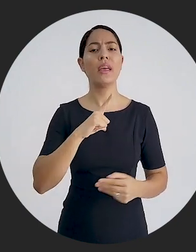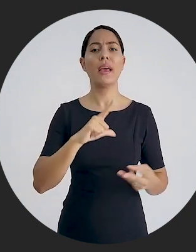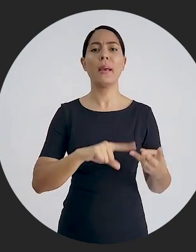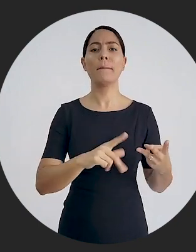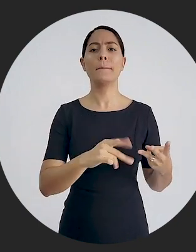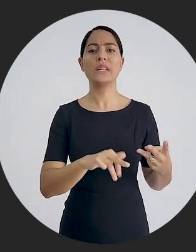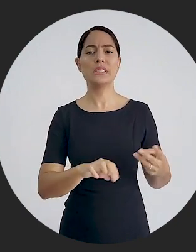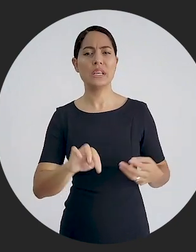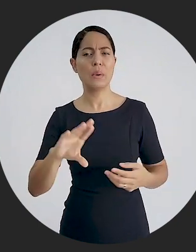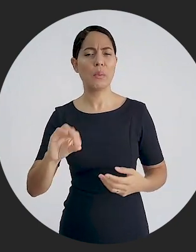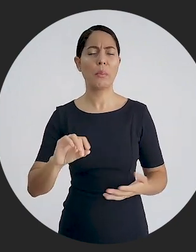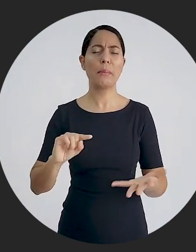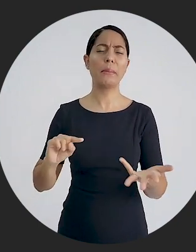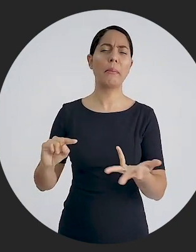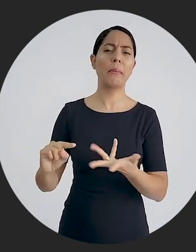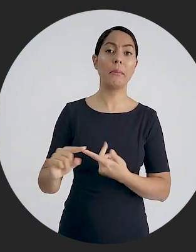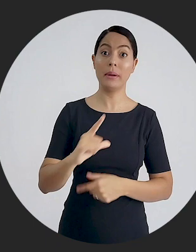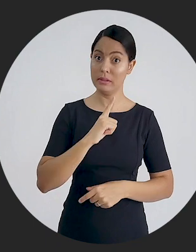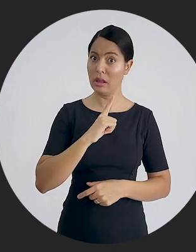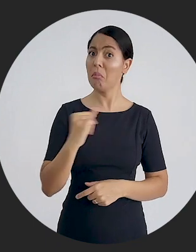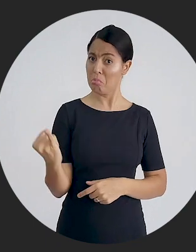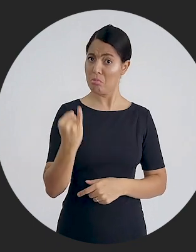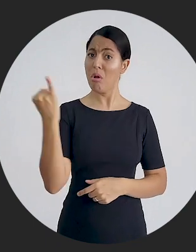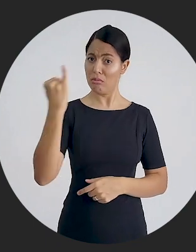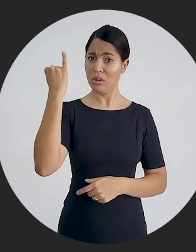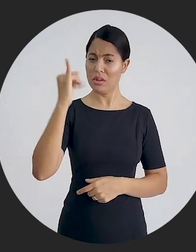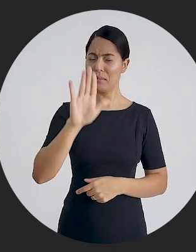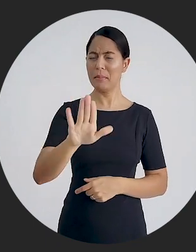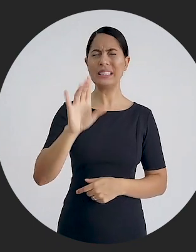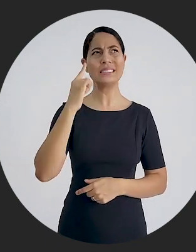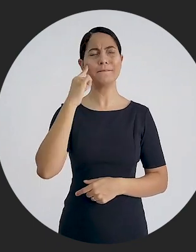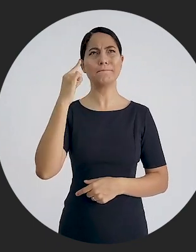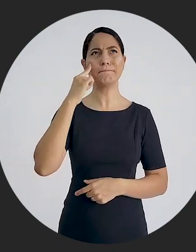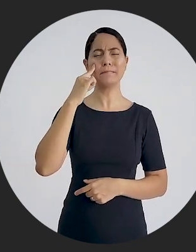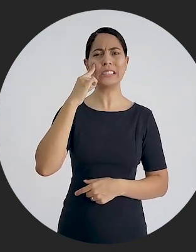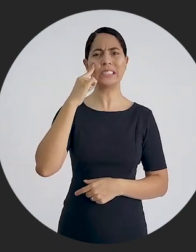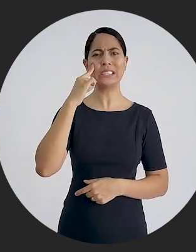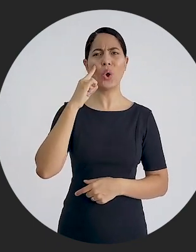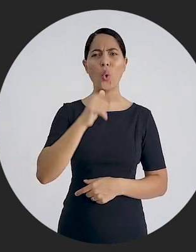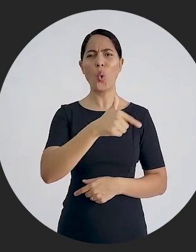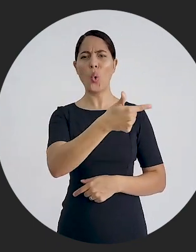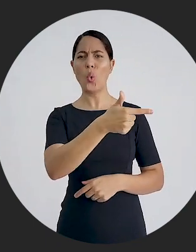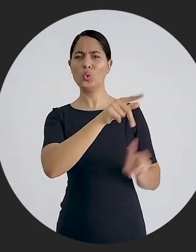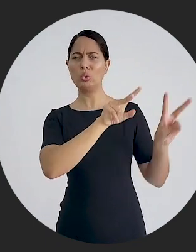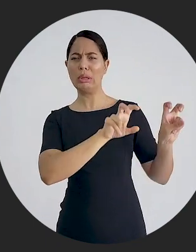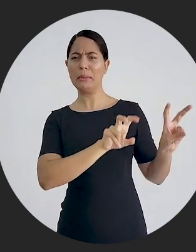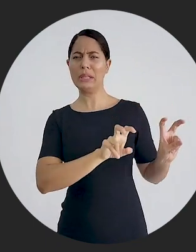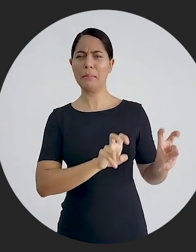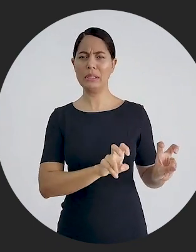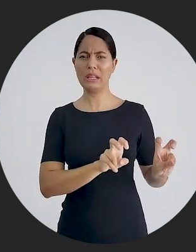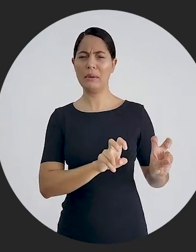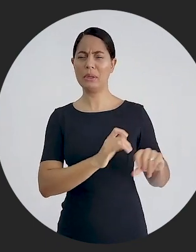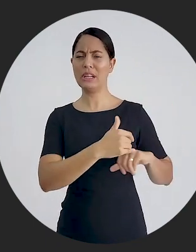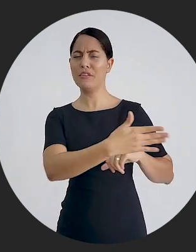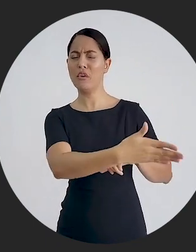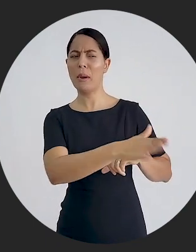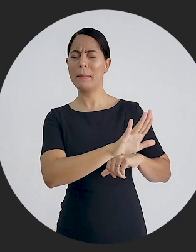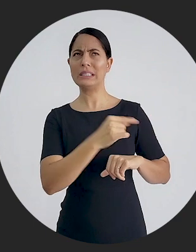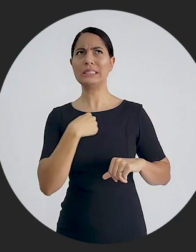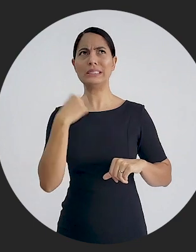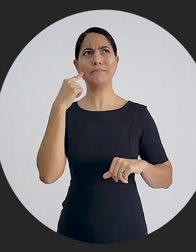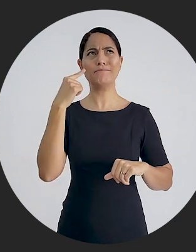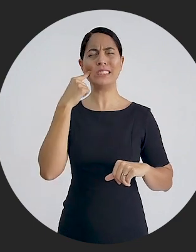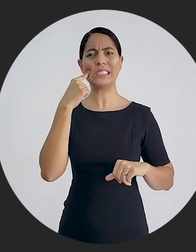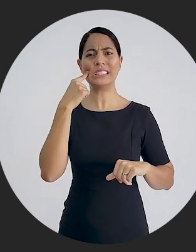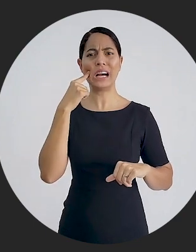valores, princípios, tudo isso é super importante, mas quando surgem essas questões que estão fora do nosso planejamento, a gente tem que